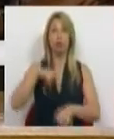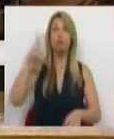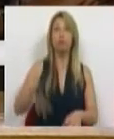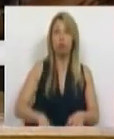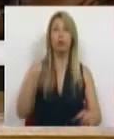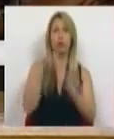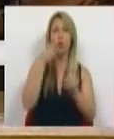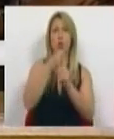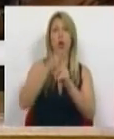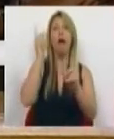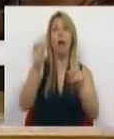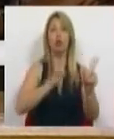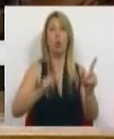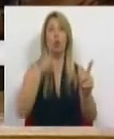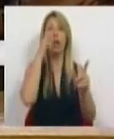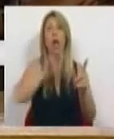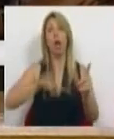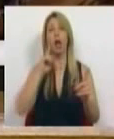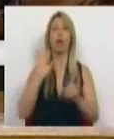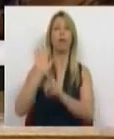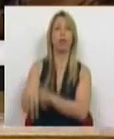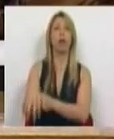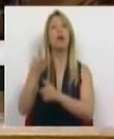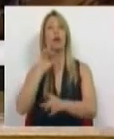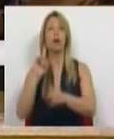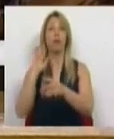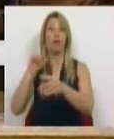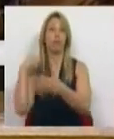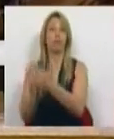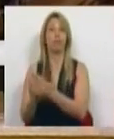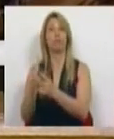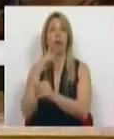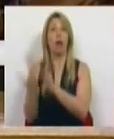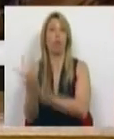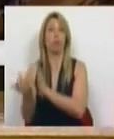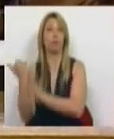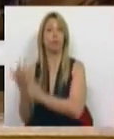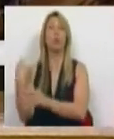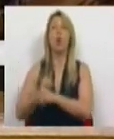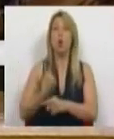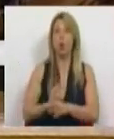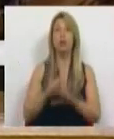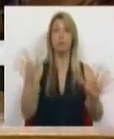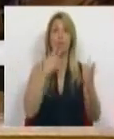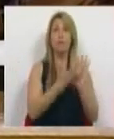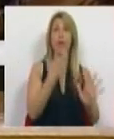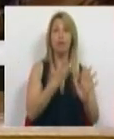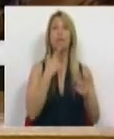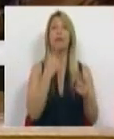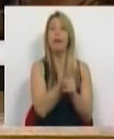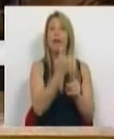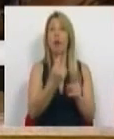contra quem os espezinhou e confiscou. Destacamos o significado e importância de cada uma dessas medidas, porque cada uma